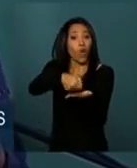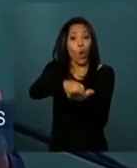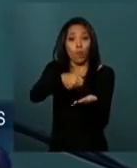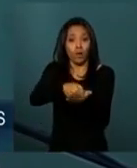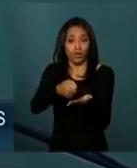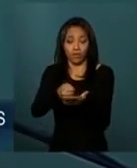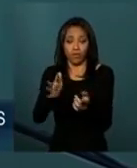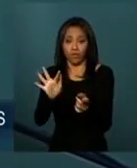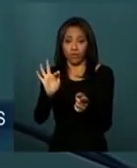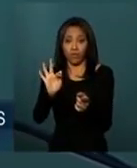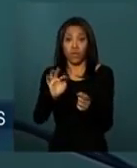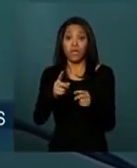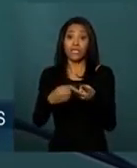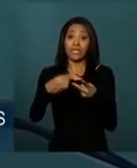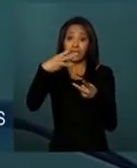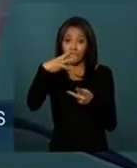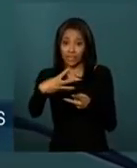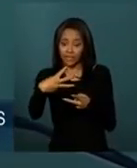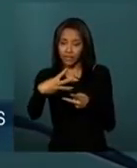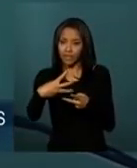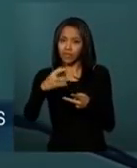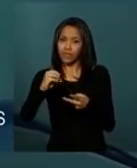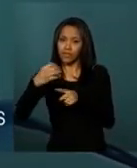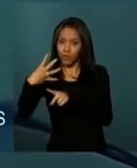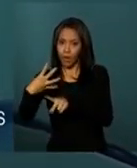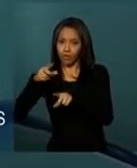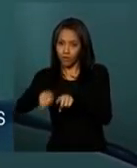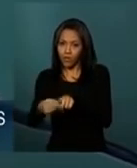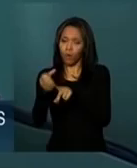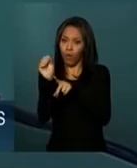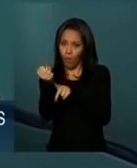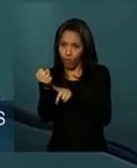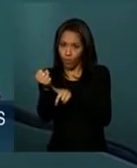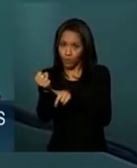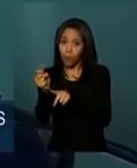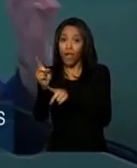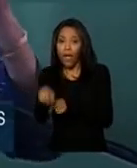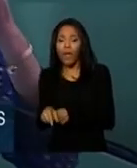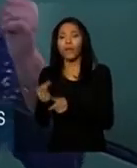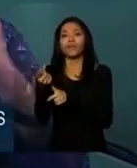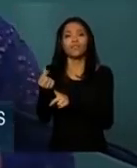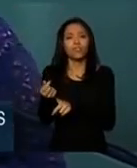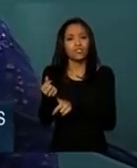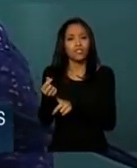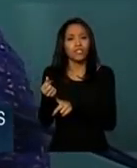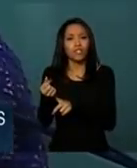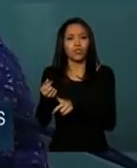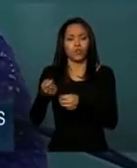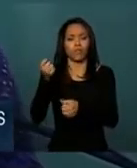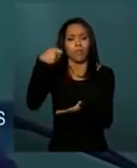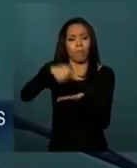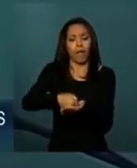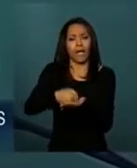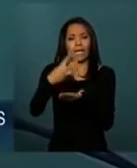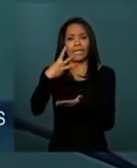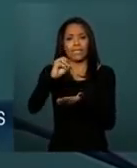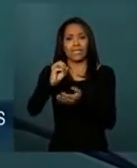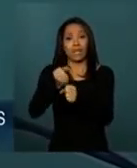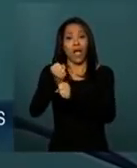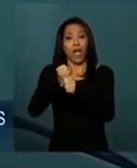E 304,8 são financiamento em 30 anos, com